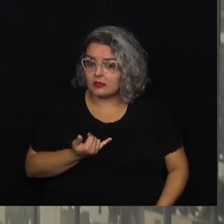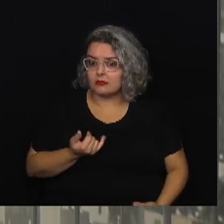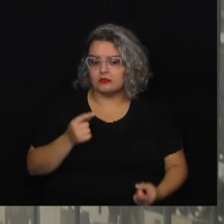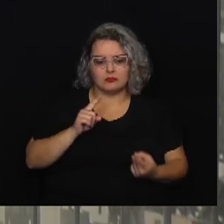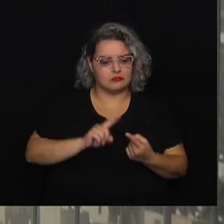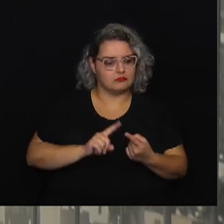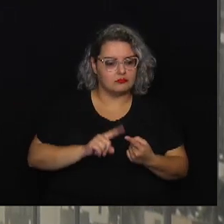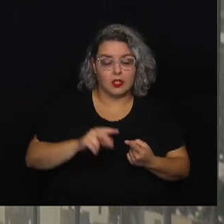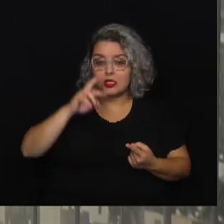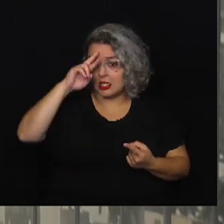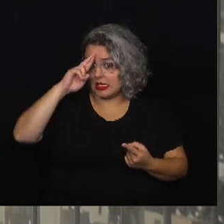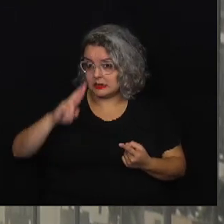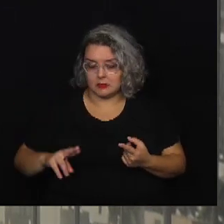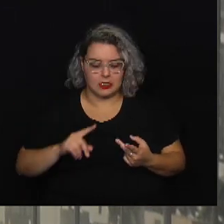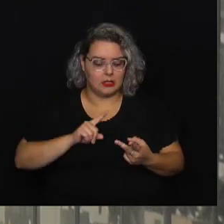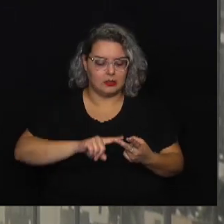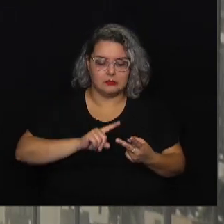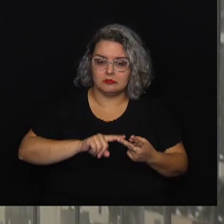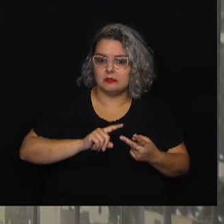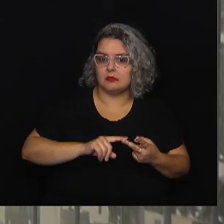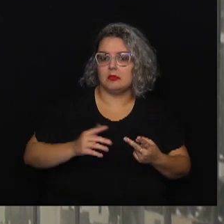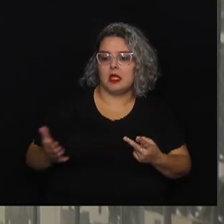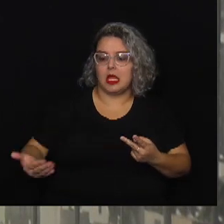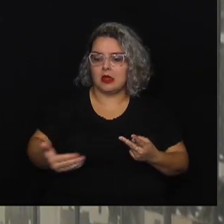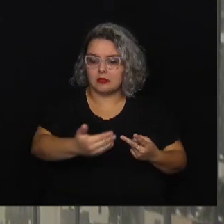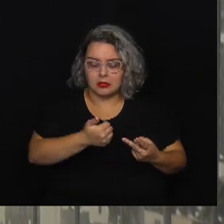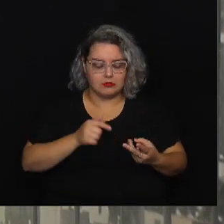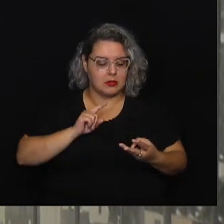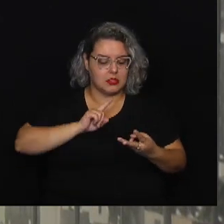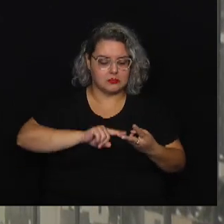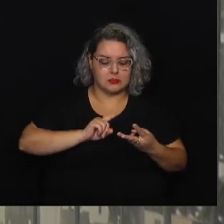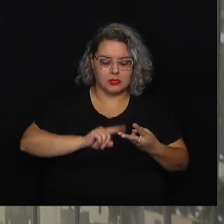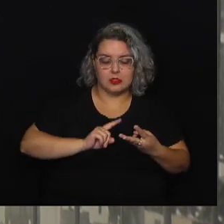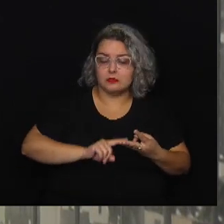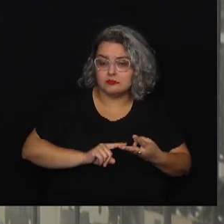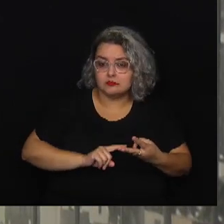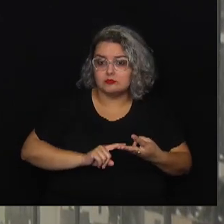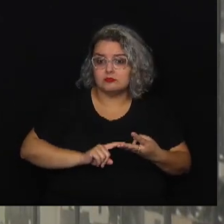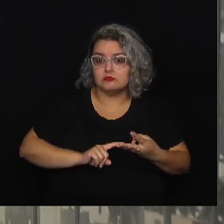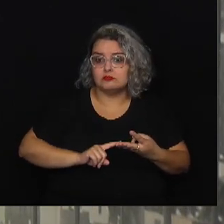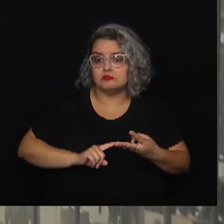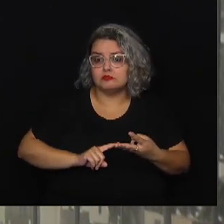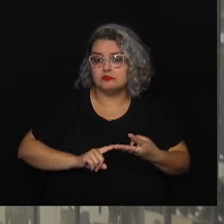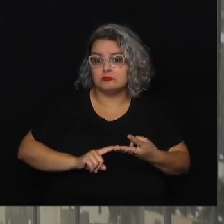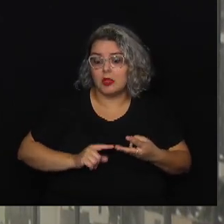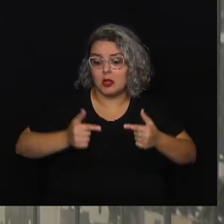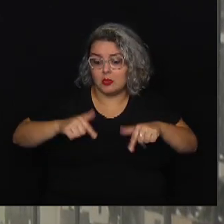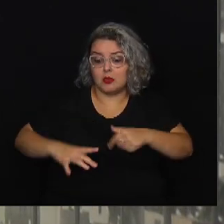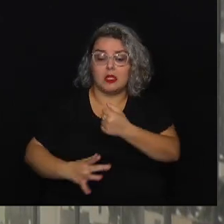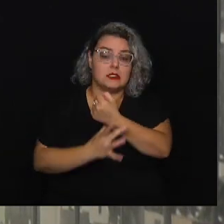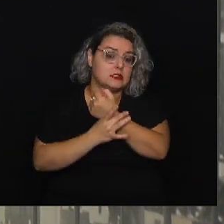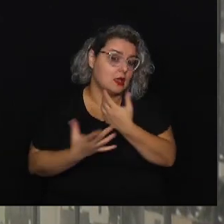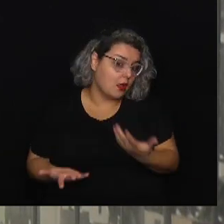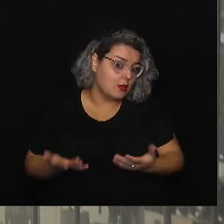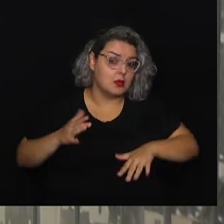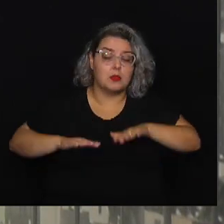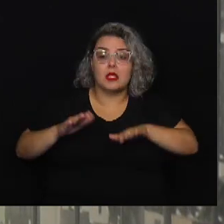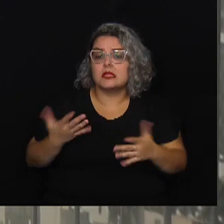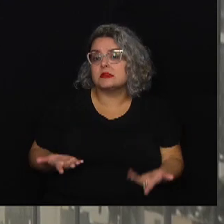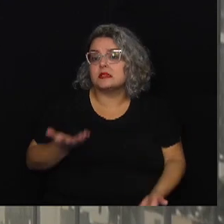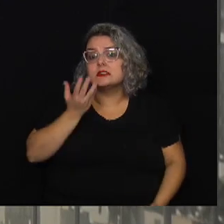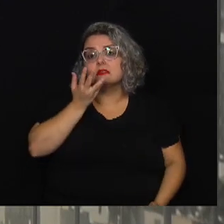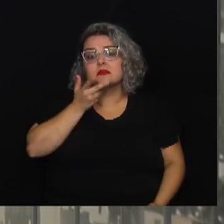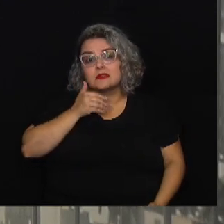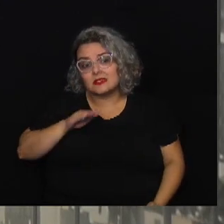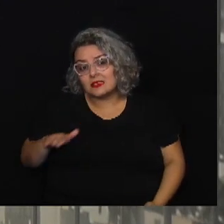de respeito, de acolhimento, você falou de lugar de segurança, porque muitas vezes a criança,